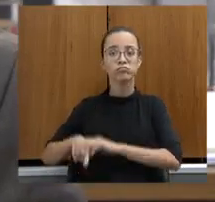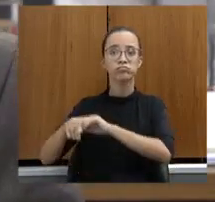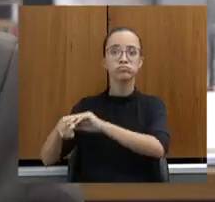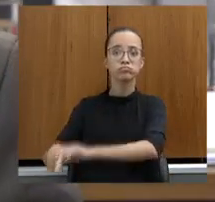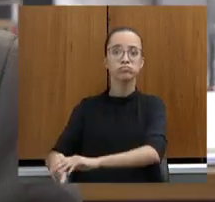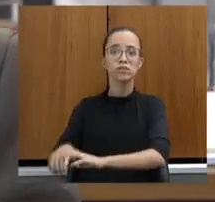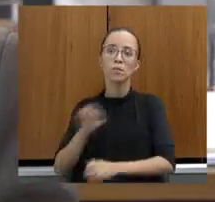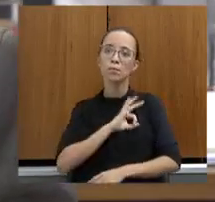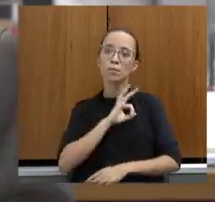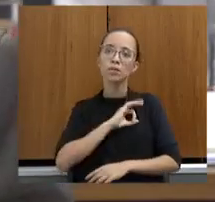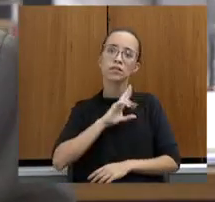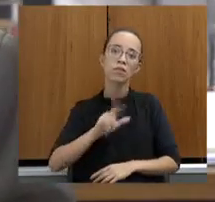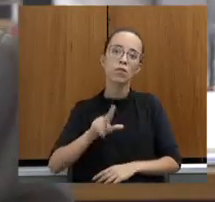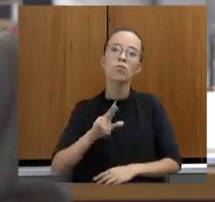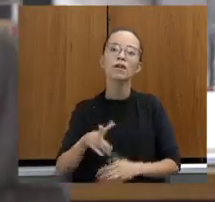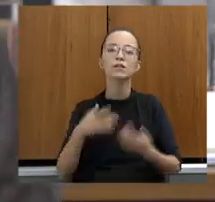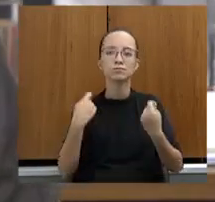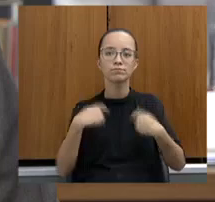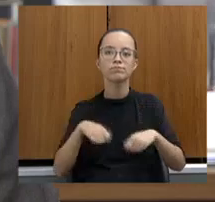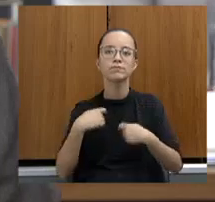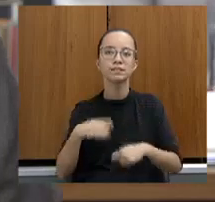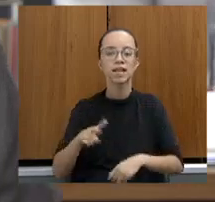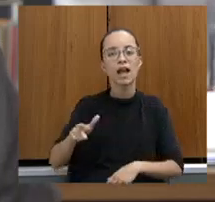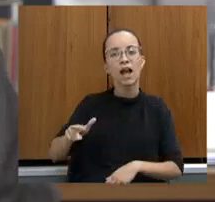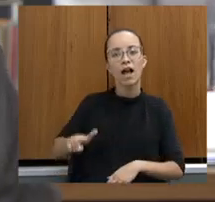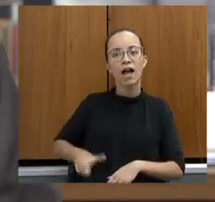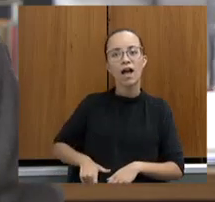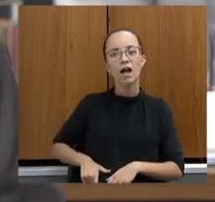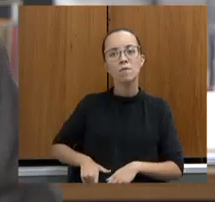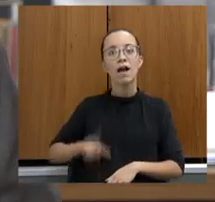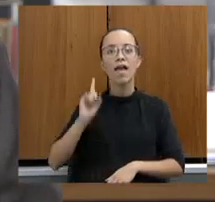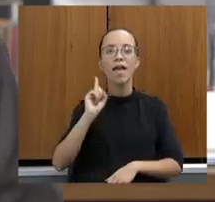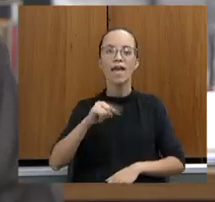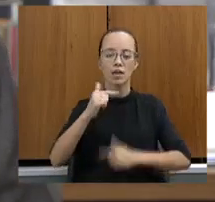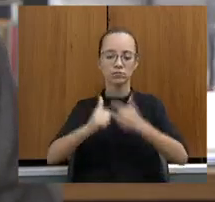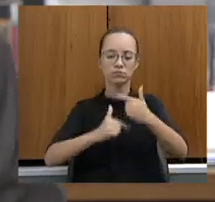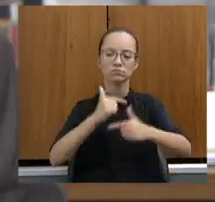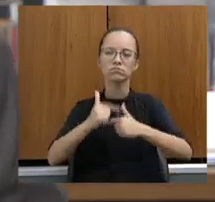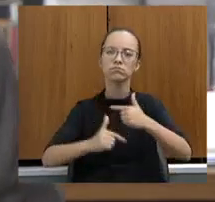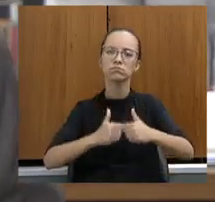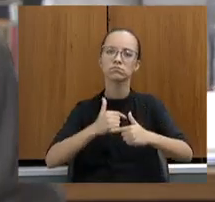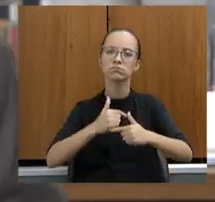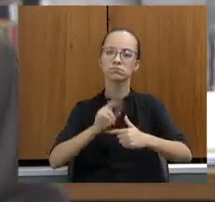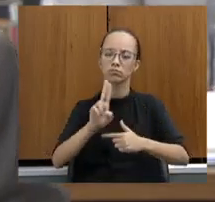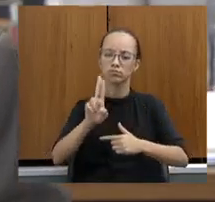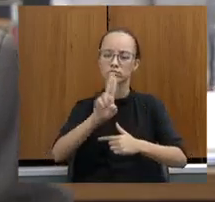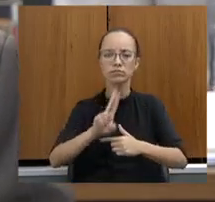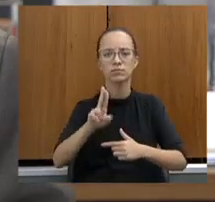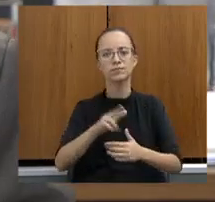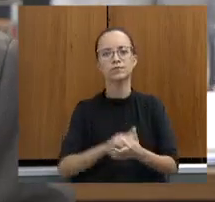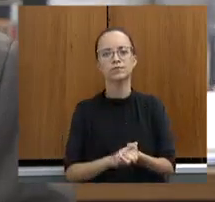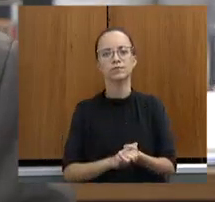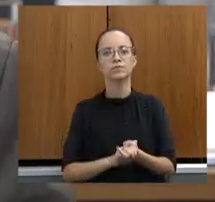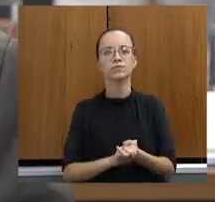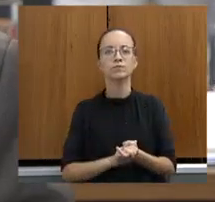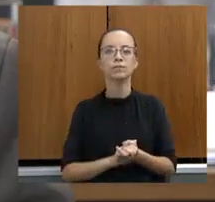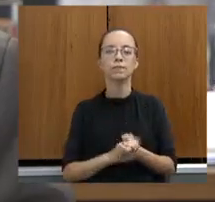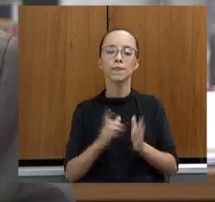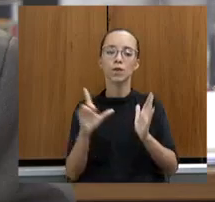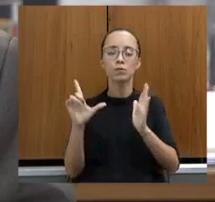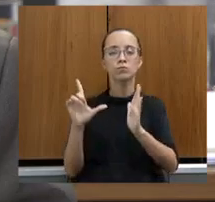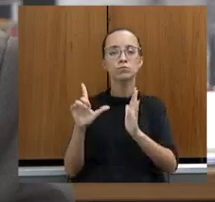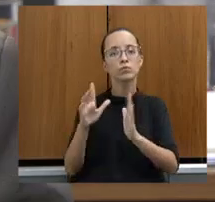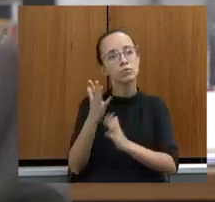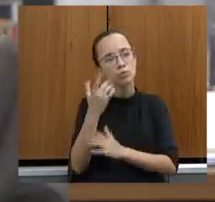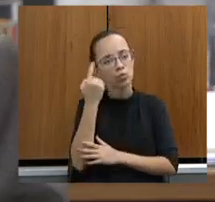mas muito bem então arma é instrumento de trabalho munição instrumento de trabalho então não custa dentro de uma lógica